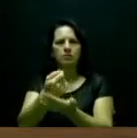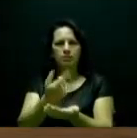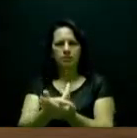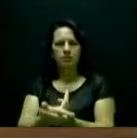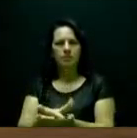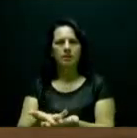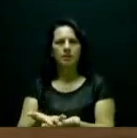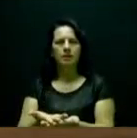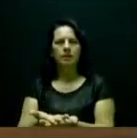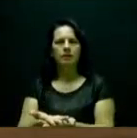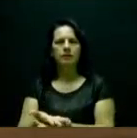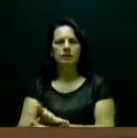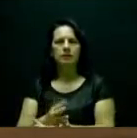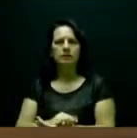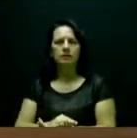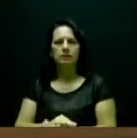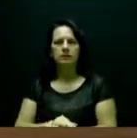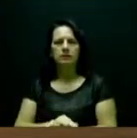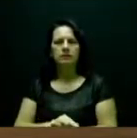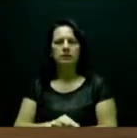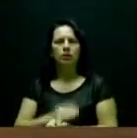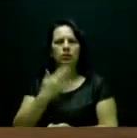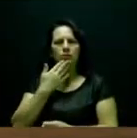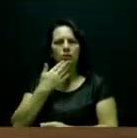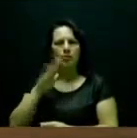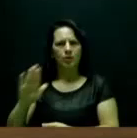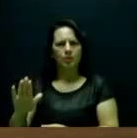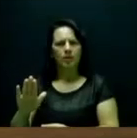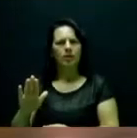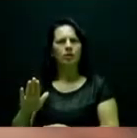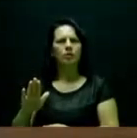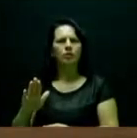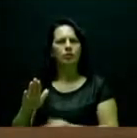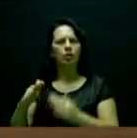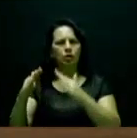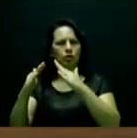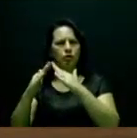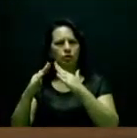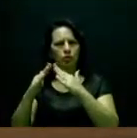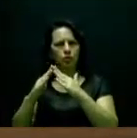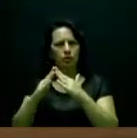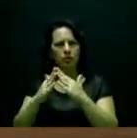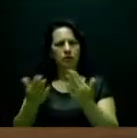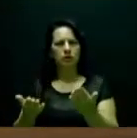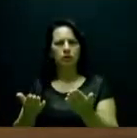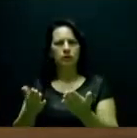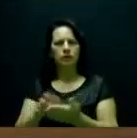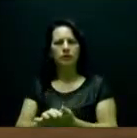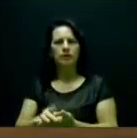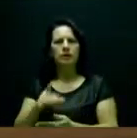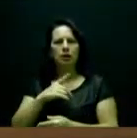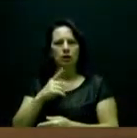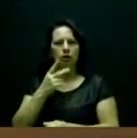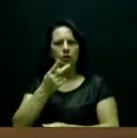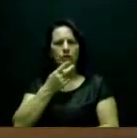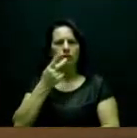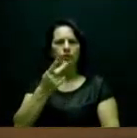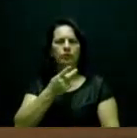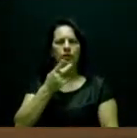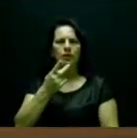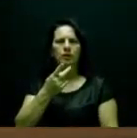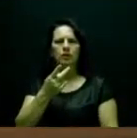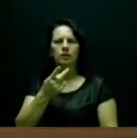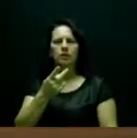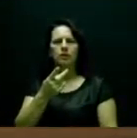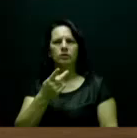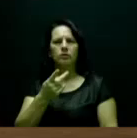custear. E a promessa foi da moradia, a promessa foi da moradia. E a gente tem falado que o que é